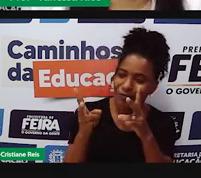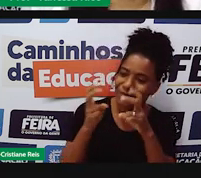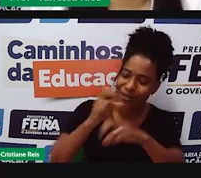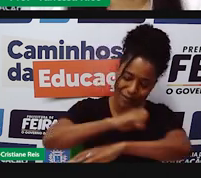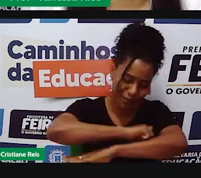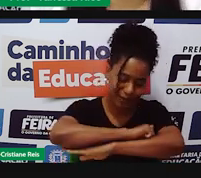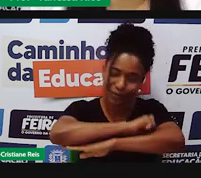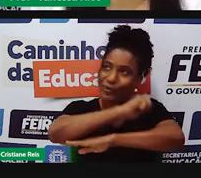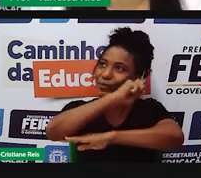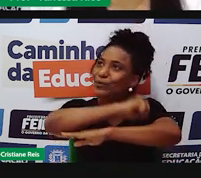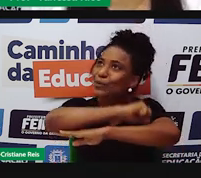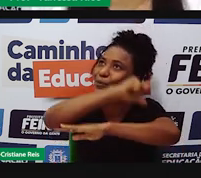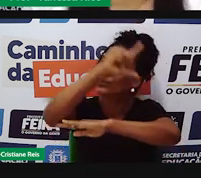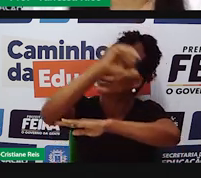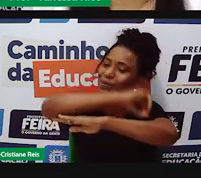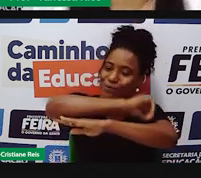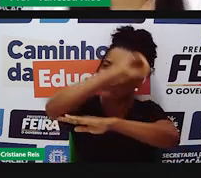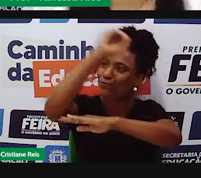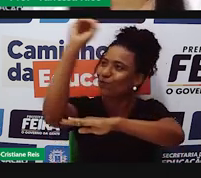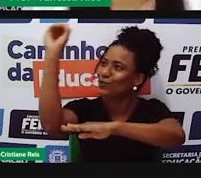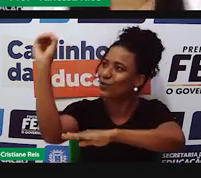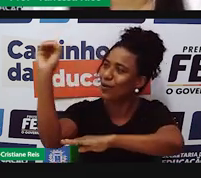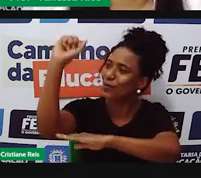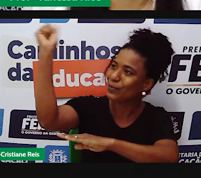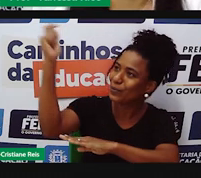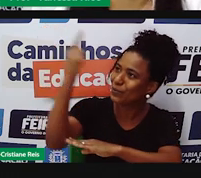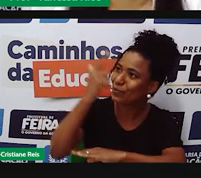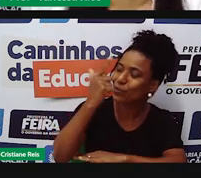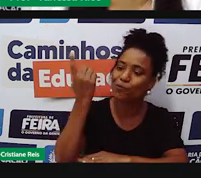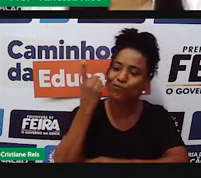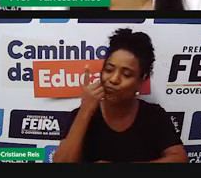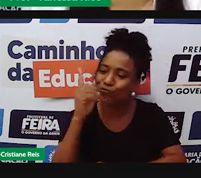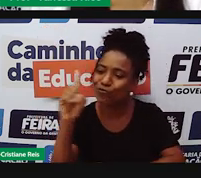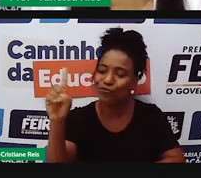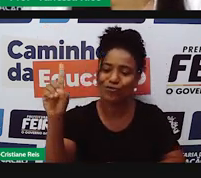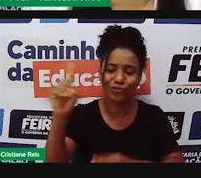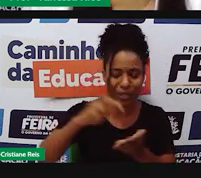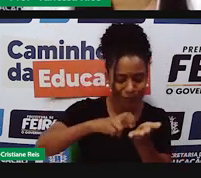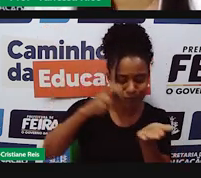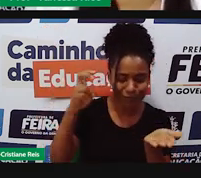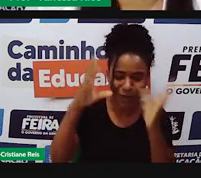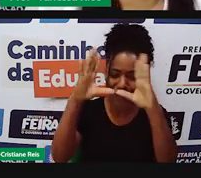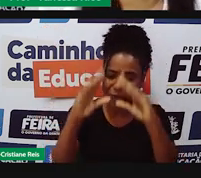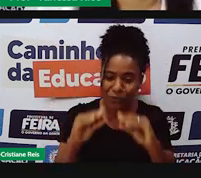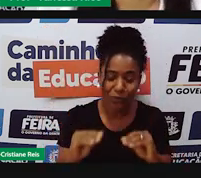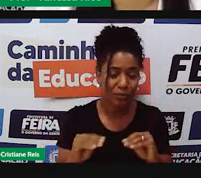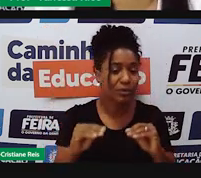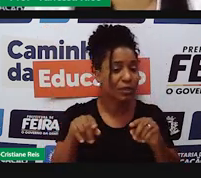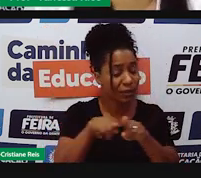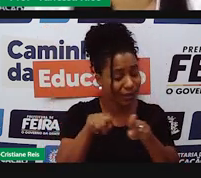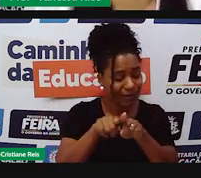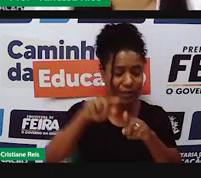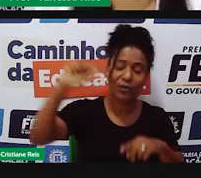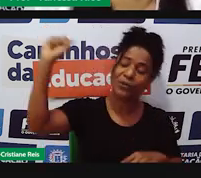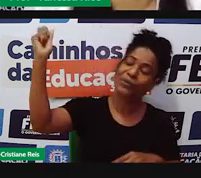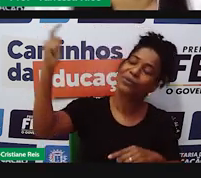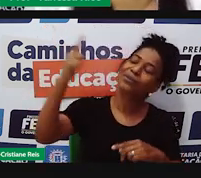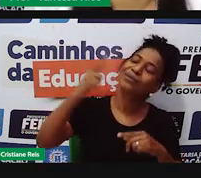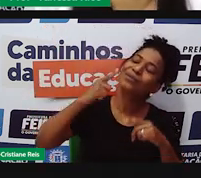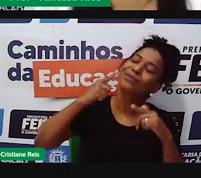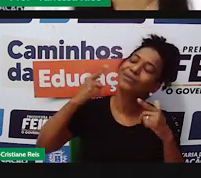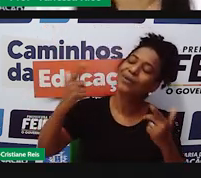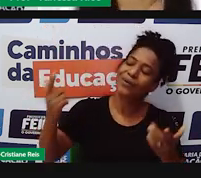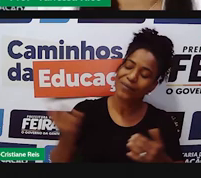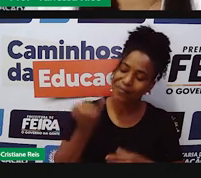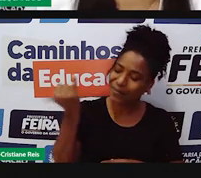sol fazendo isso em relação à formação dos dias, das noites, em relação à própria exposição que a gente tem que ter aí